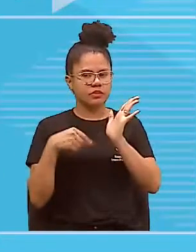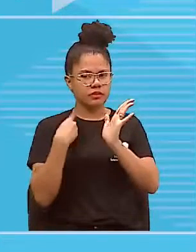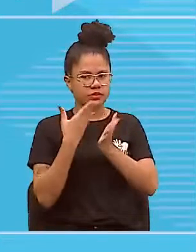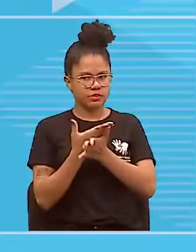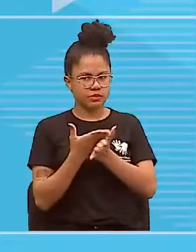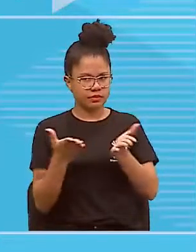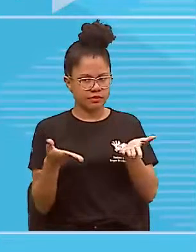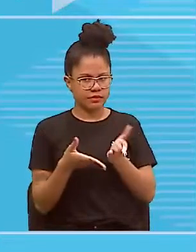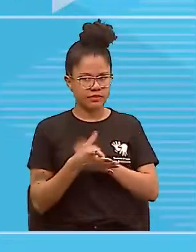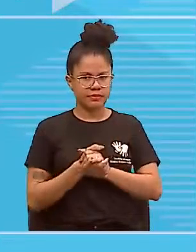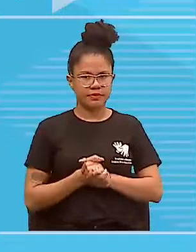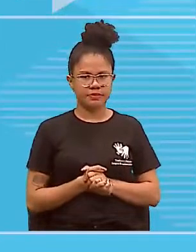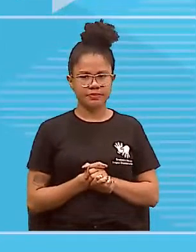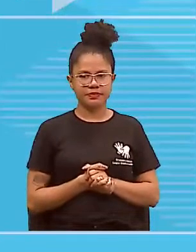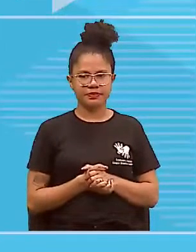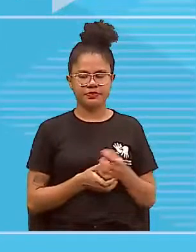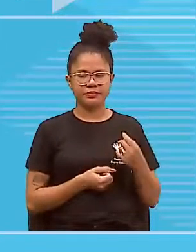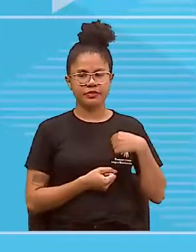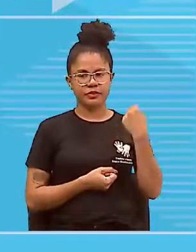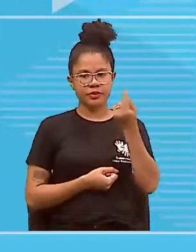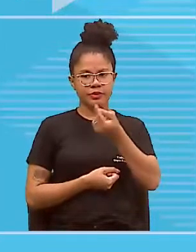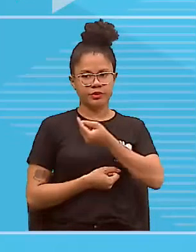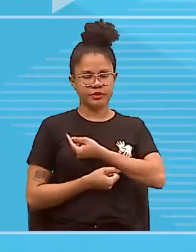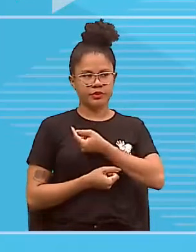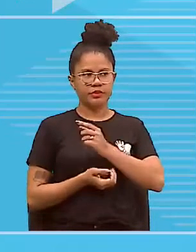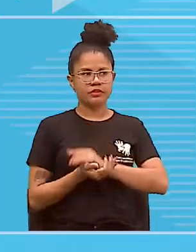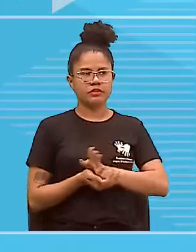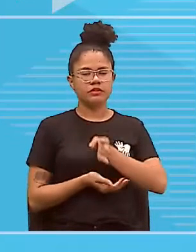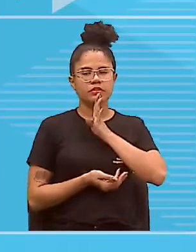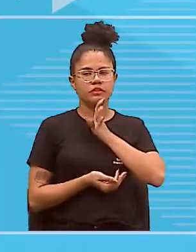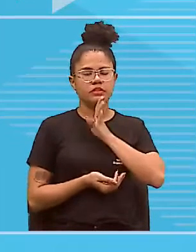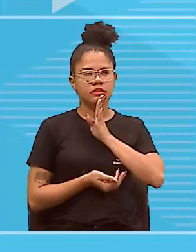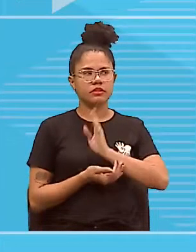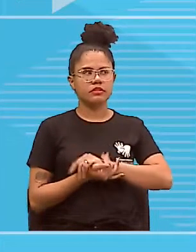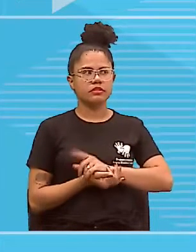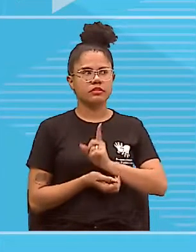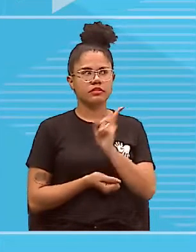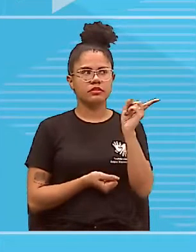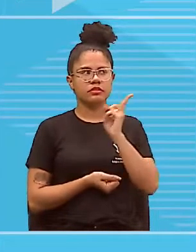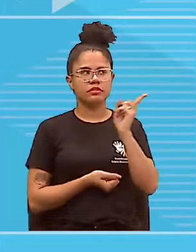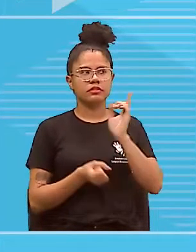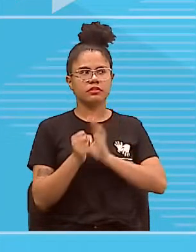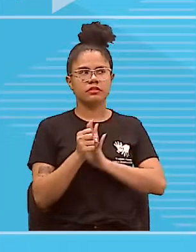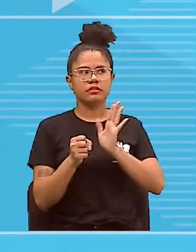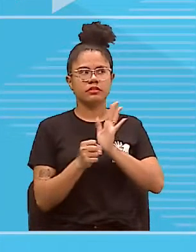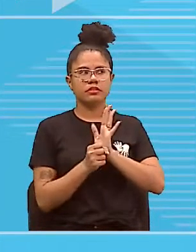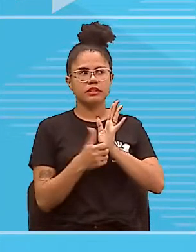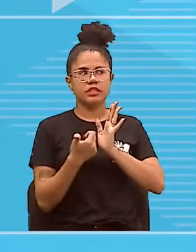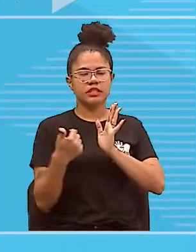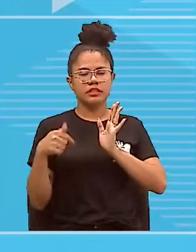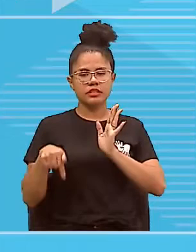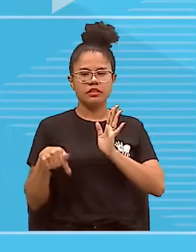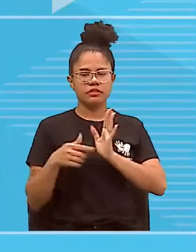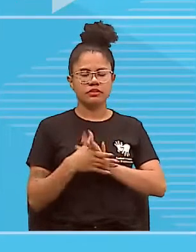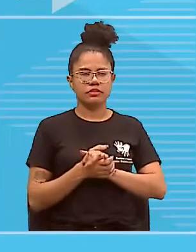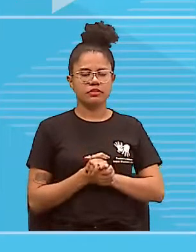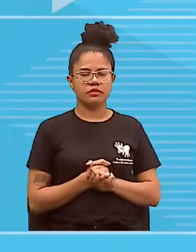trabalhar a gente vai viajar para o século 17